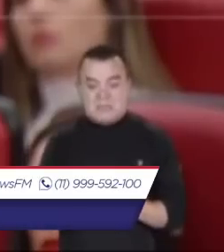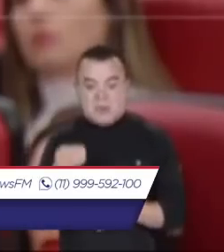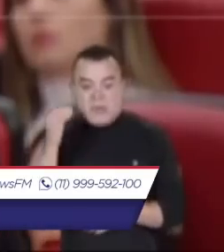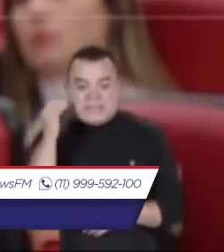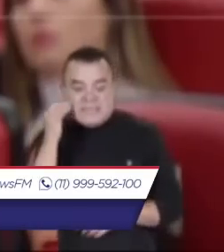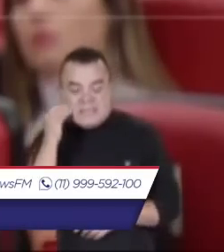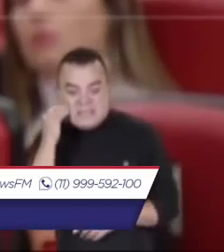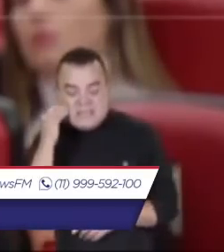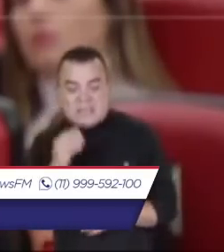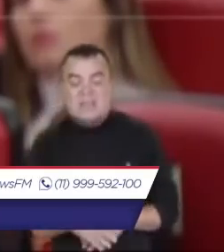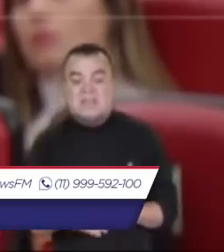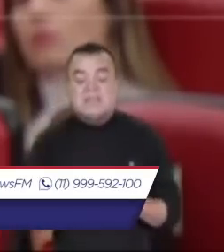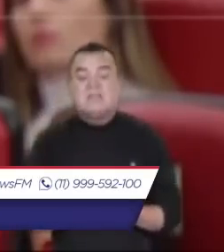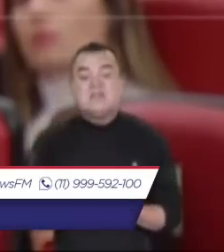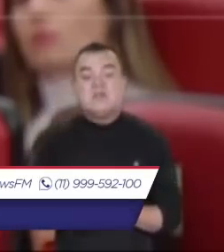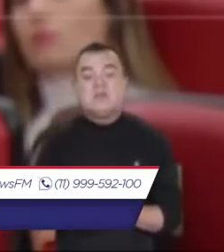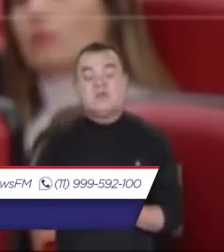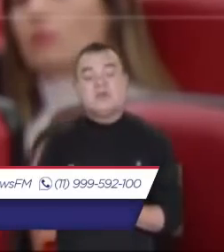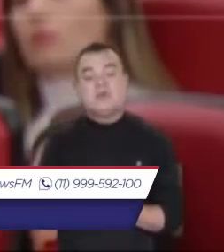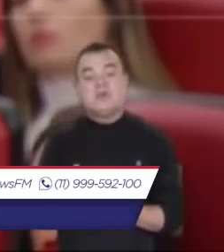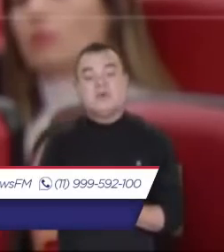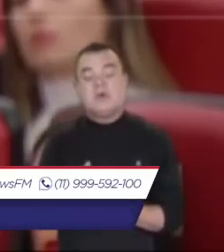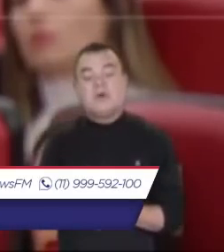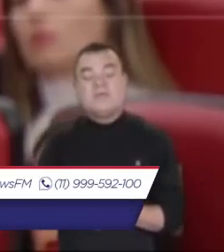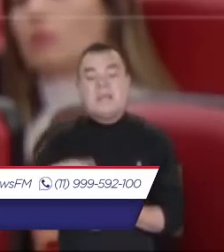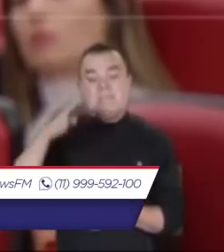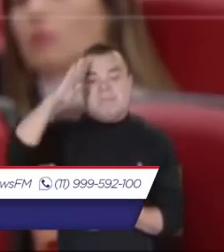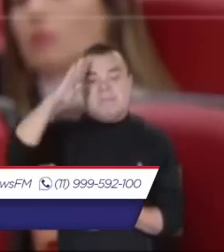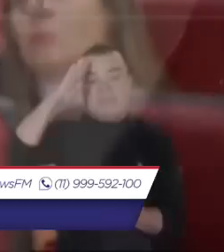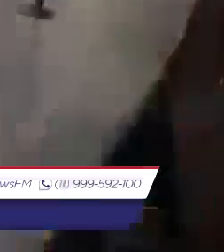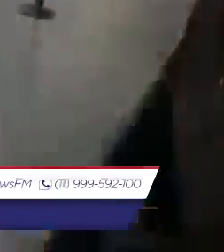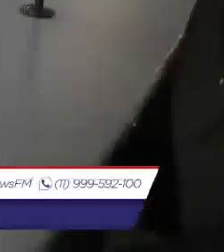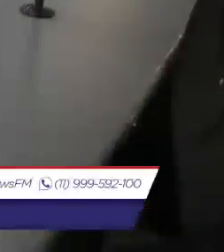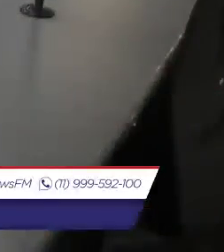nítida, de golpe militar, de golpe de Estado, na conceituação de Cus Malaparte.